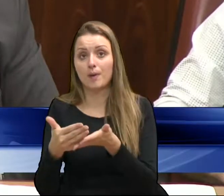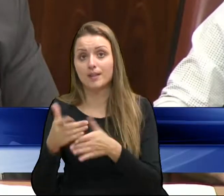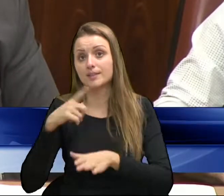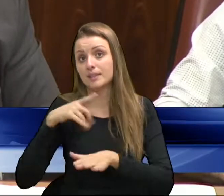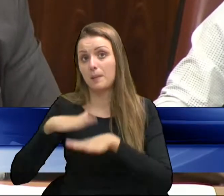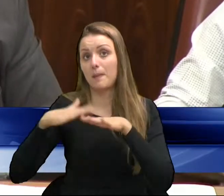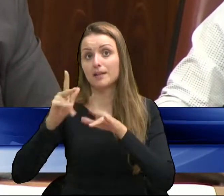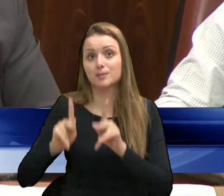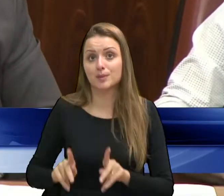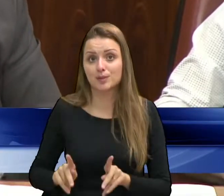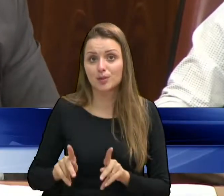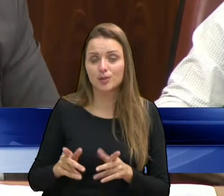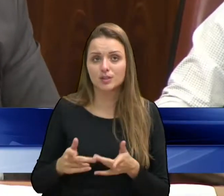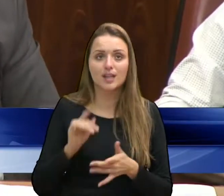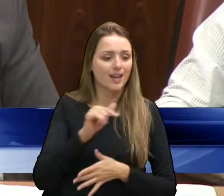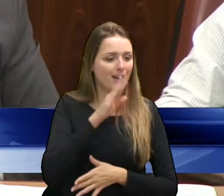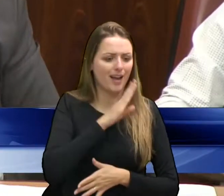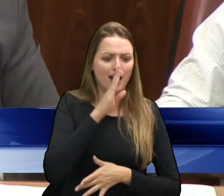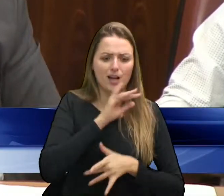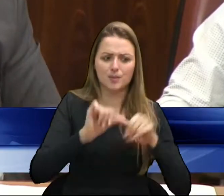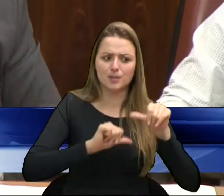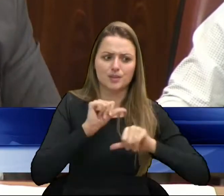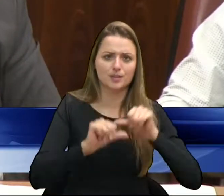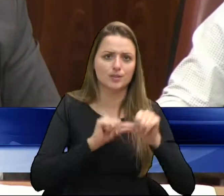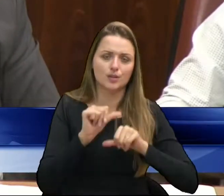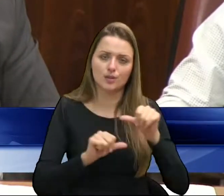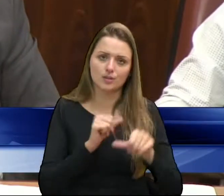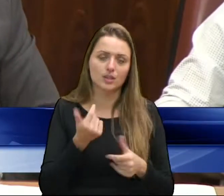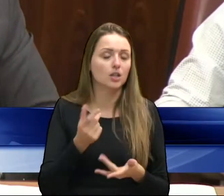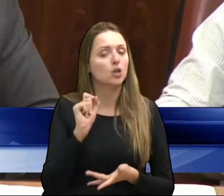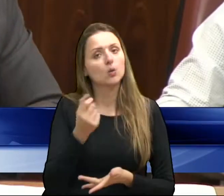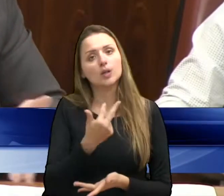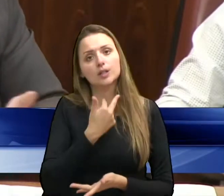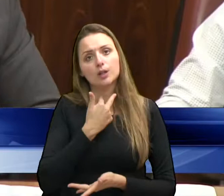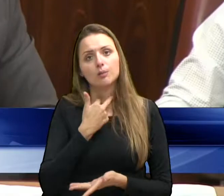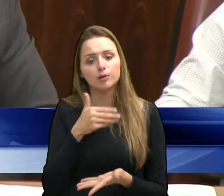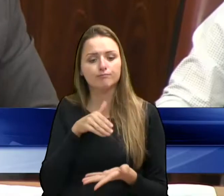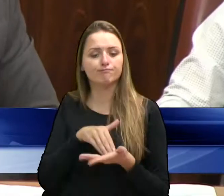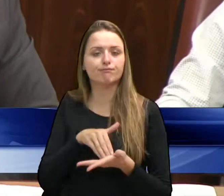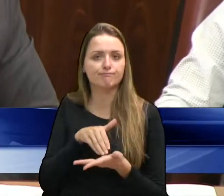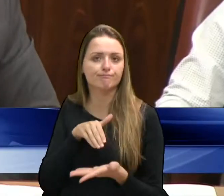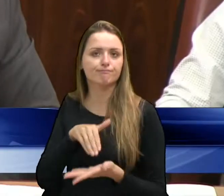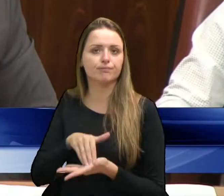Então, é rápido essas mudanças, que não podem ficar emperradas